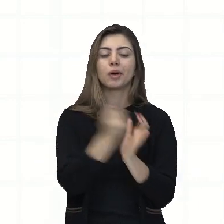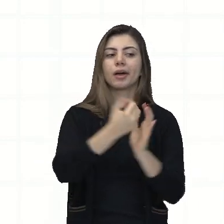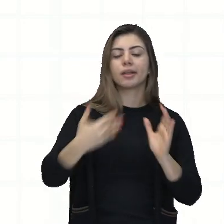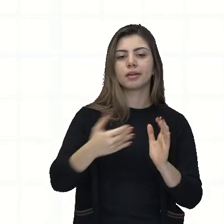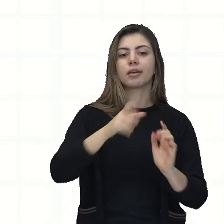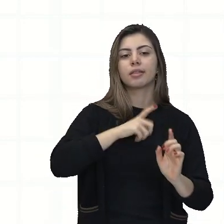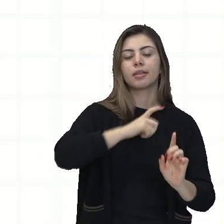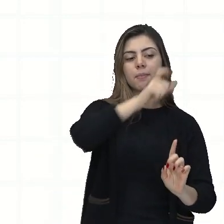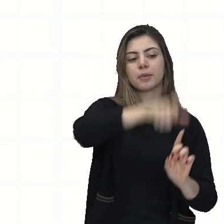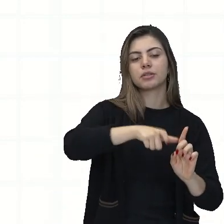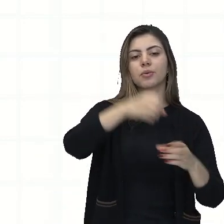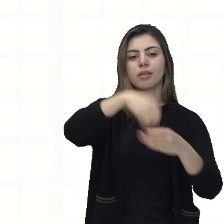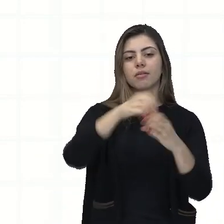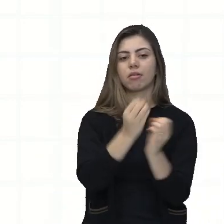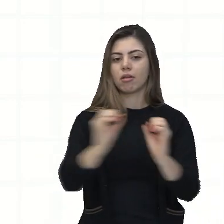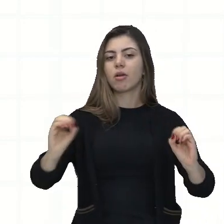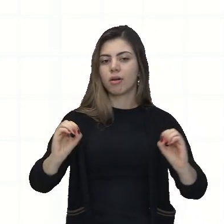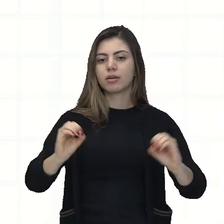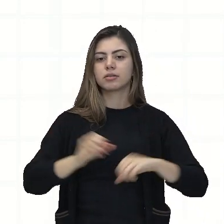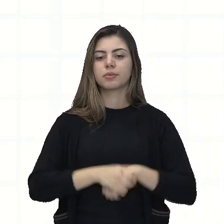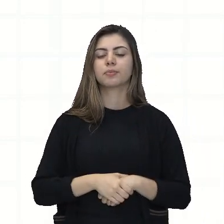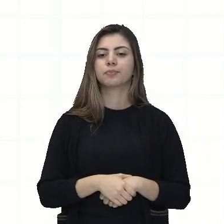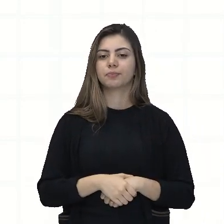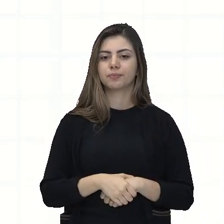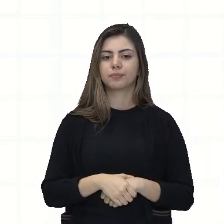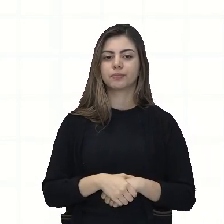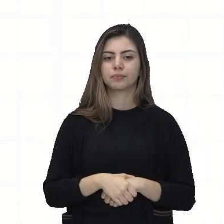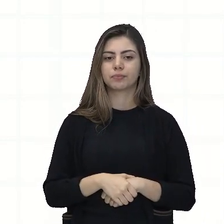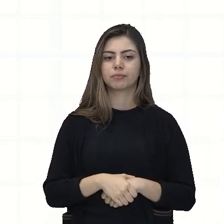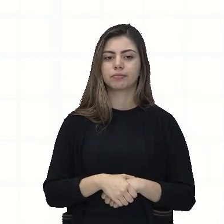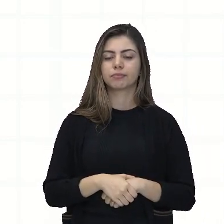ao sujeito da oração.